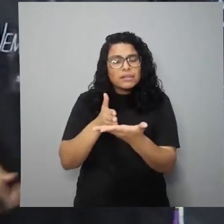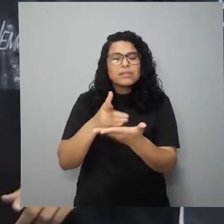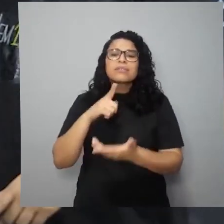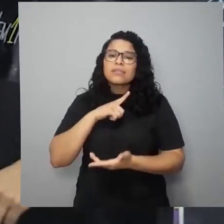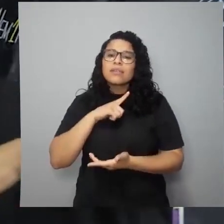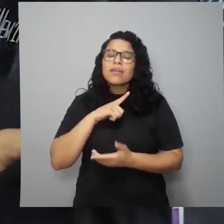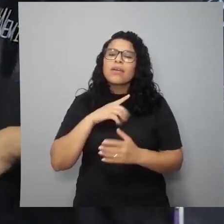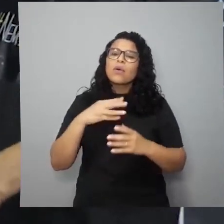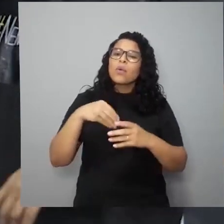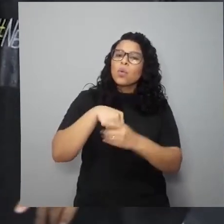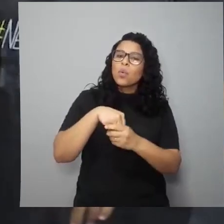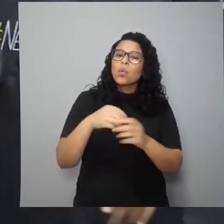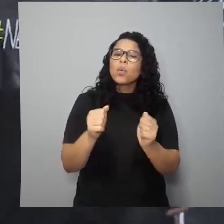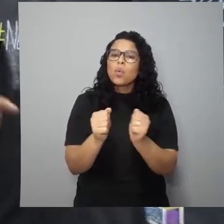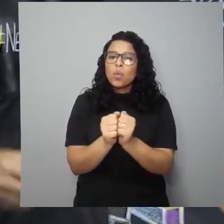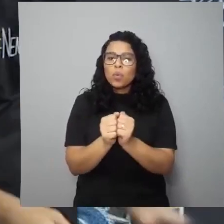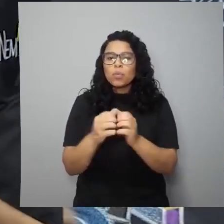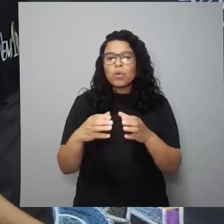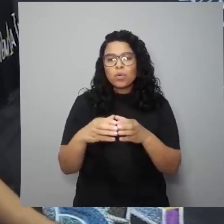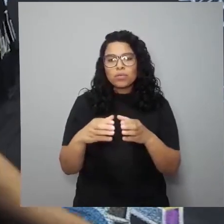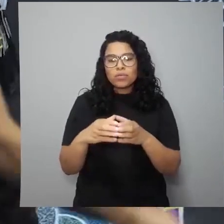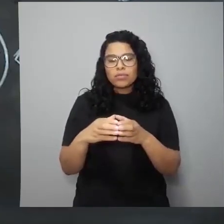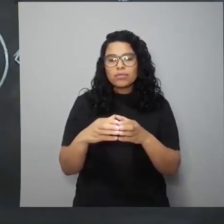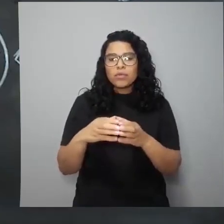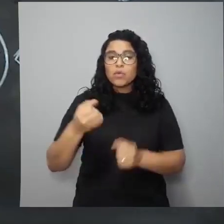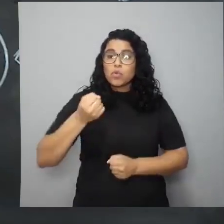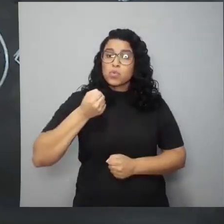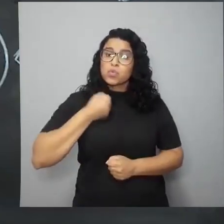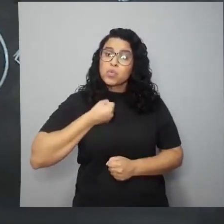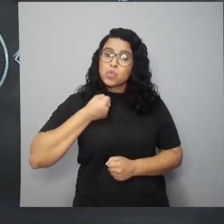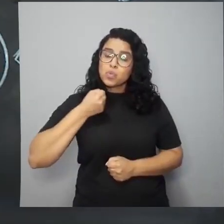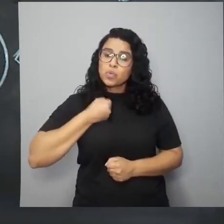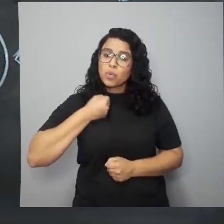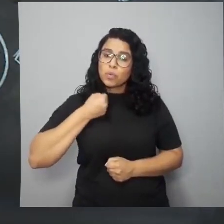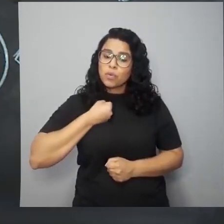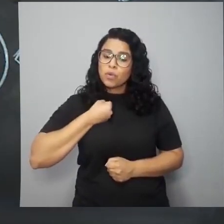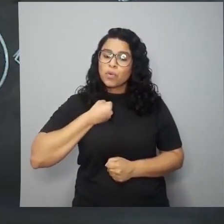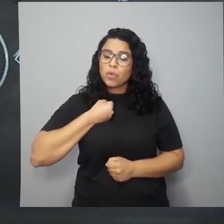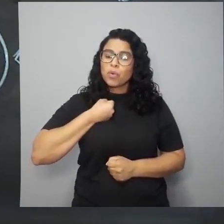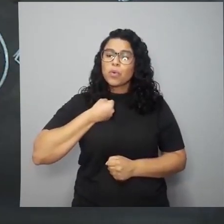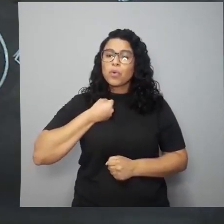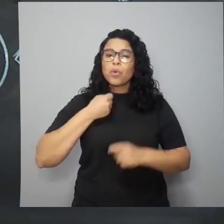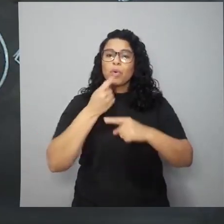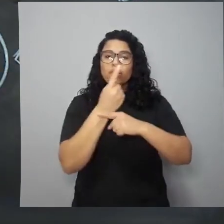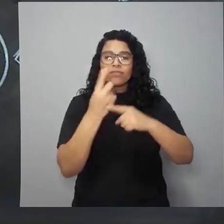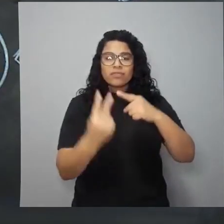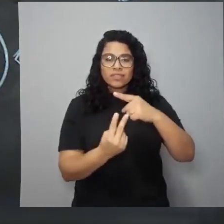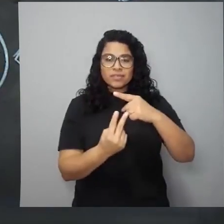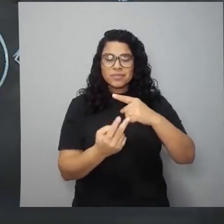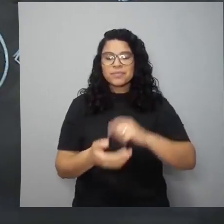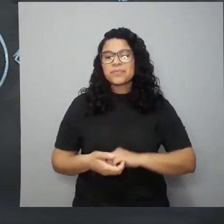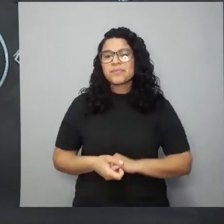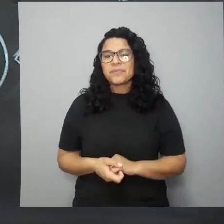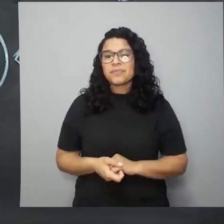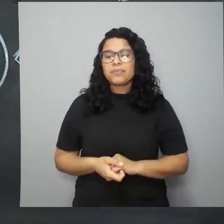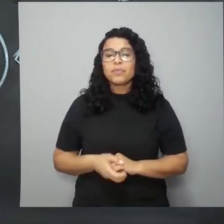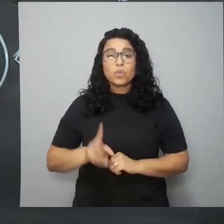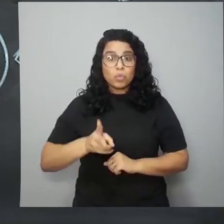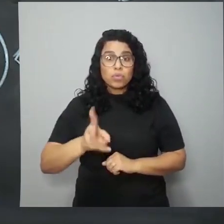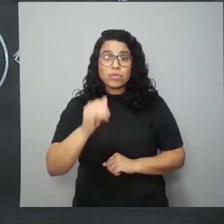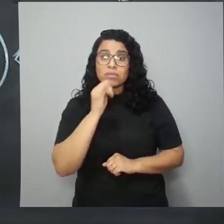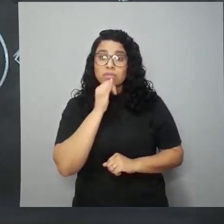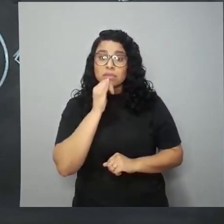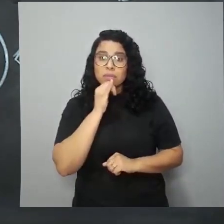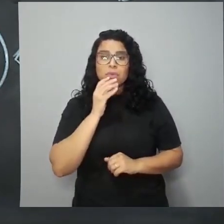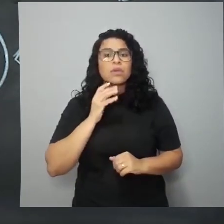um todo, compõem o grupo de numerais que a gente chama de numerais fracionários, ok? Vamos continuar no nosso exemplo. É